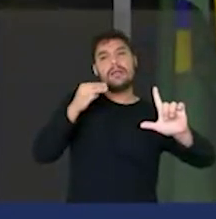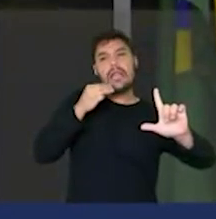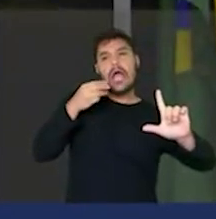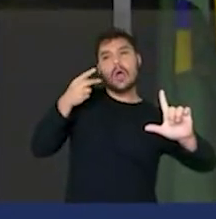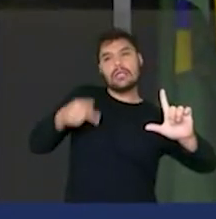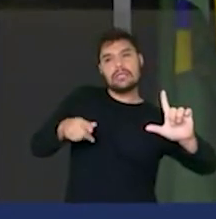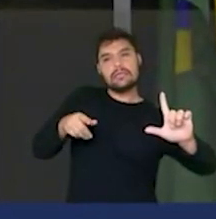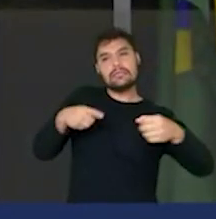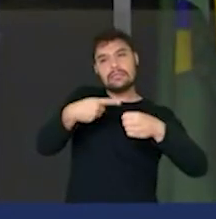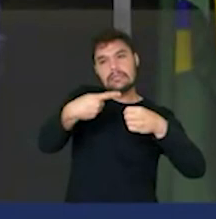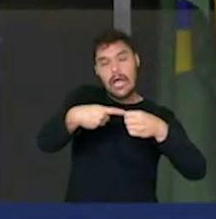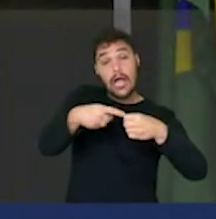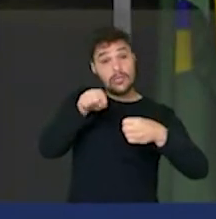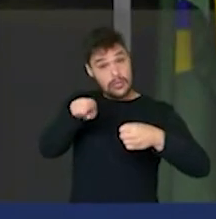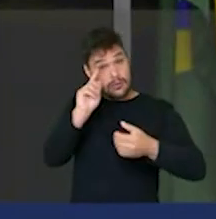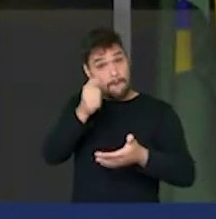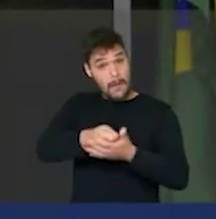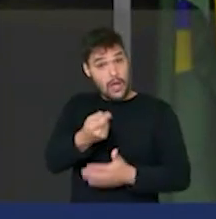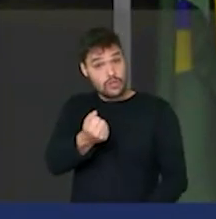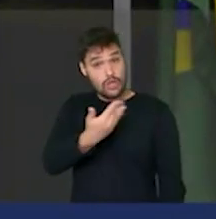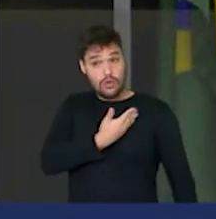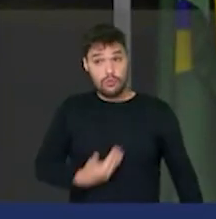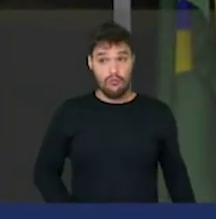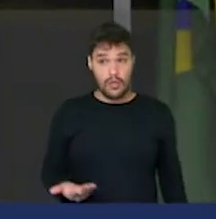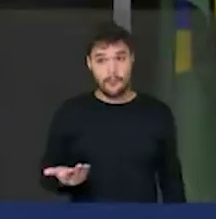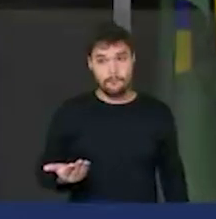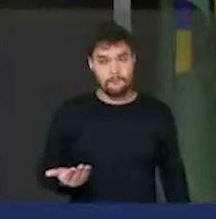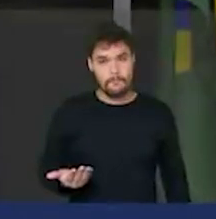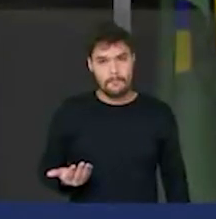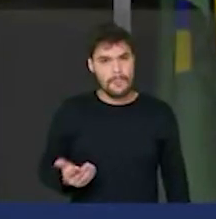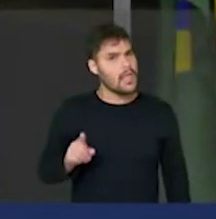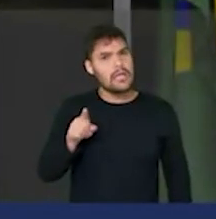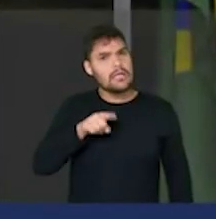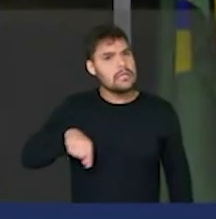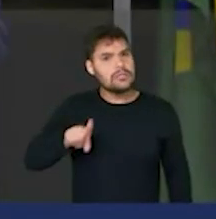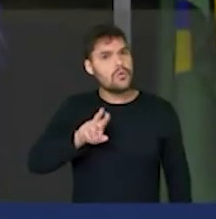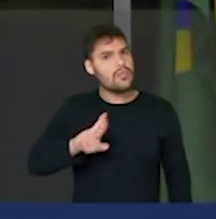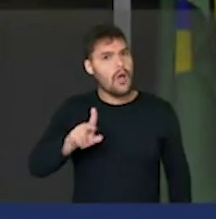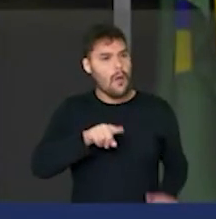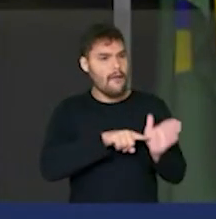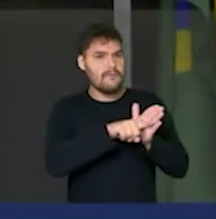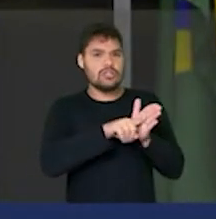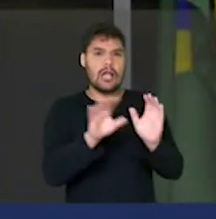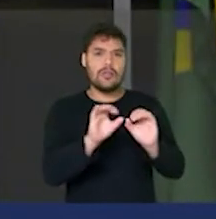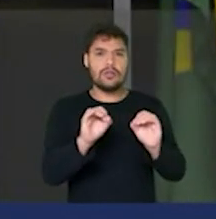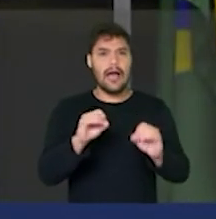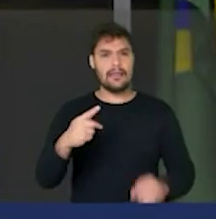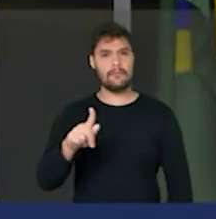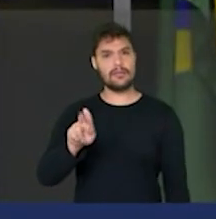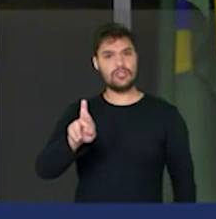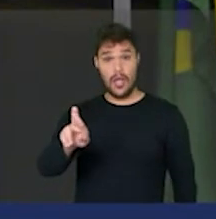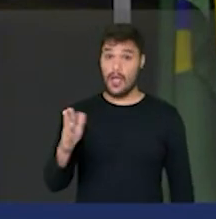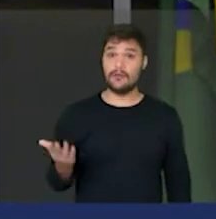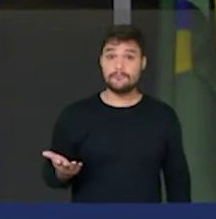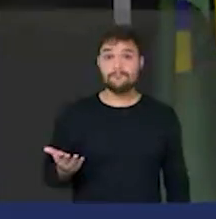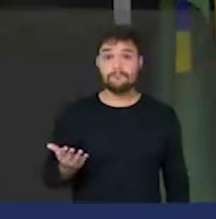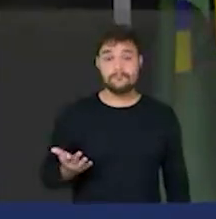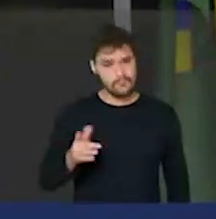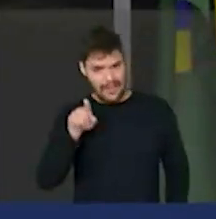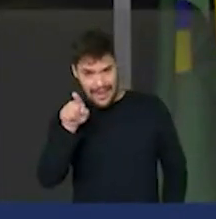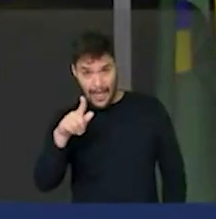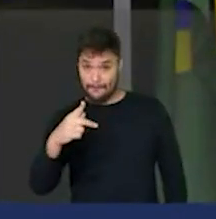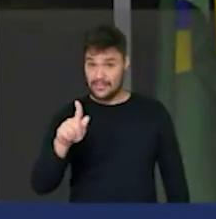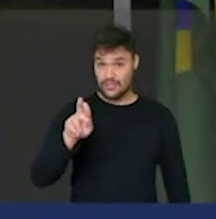para sua cidade, tudo isso pago com dinheiro público, né? Isso não é investigado pela Procuradoria-Geral da República. O que